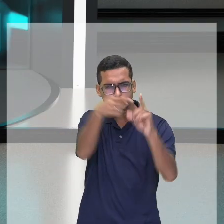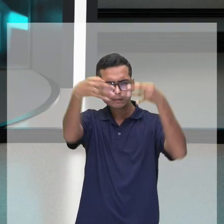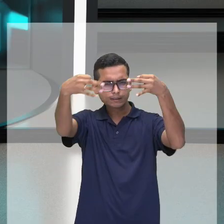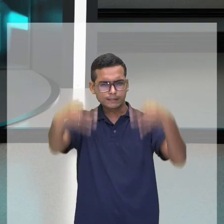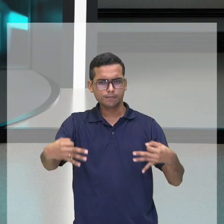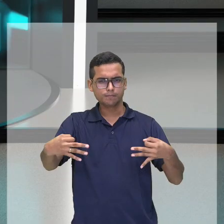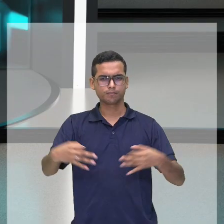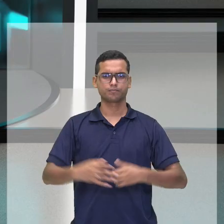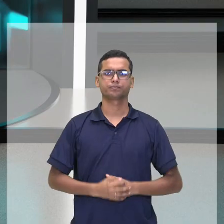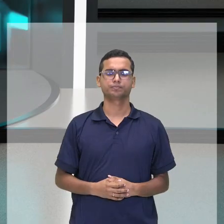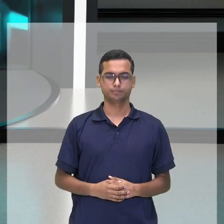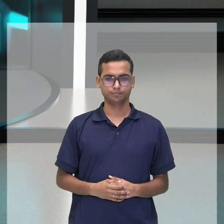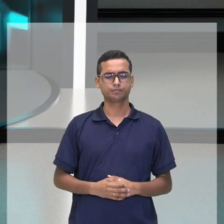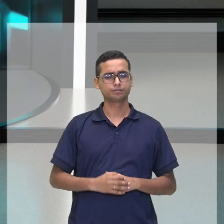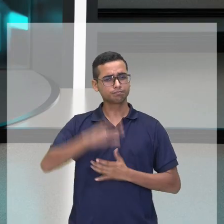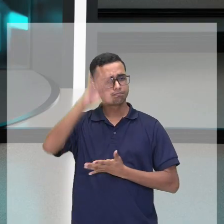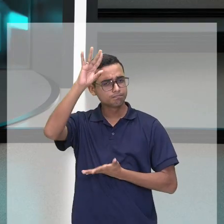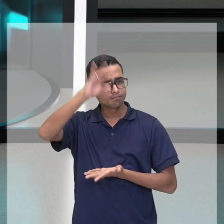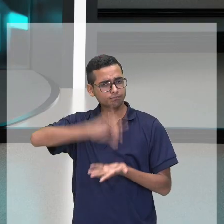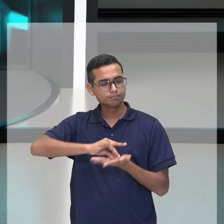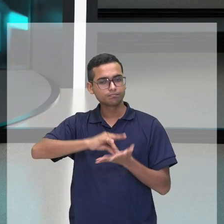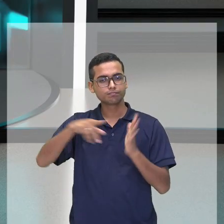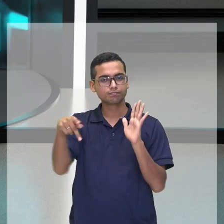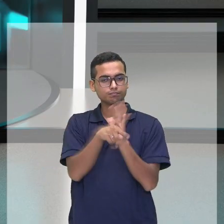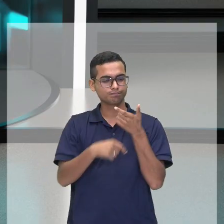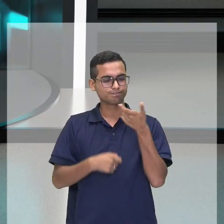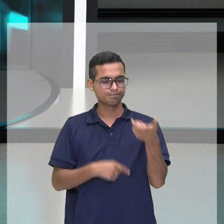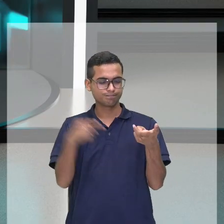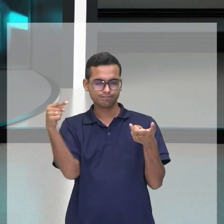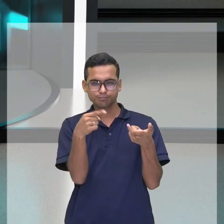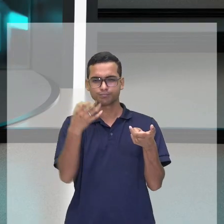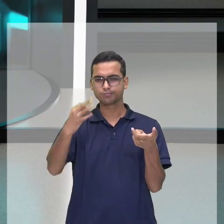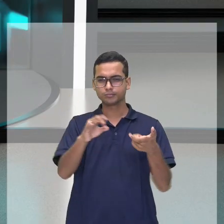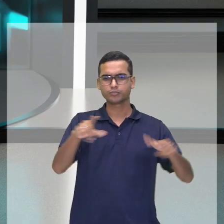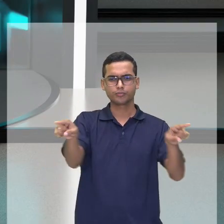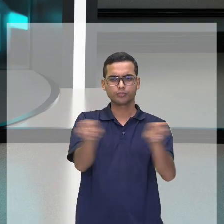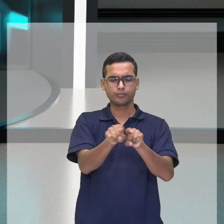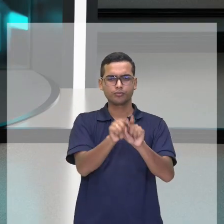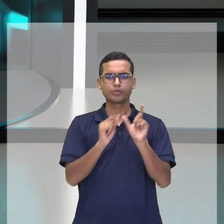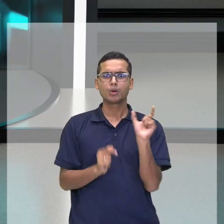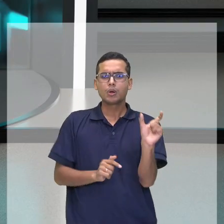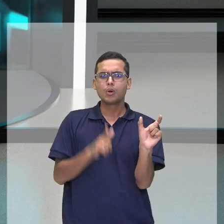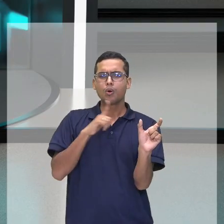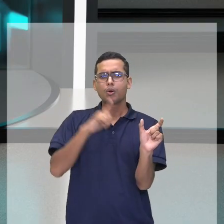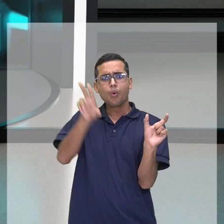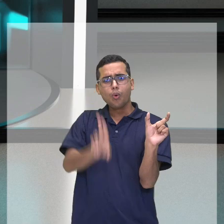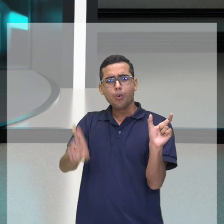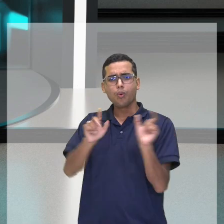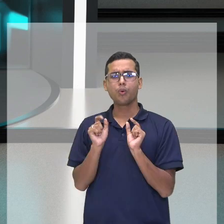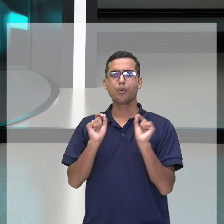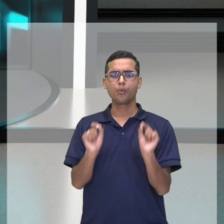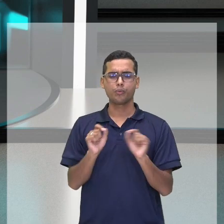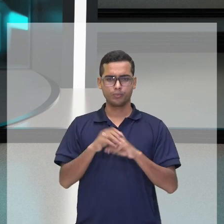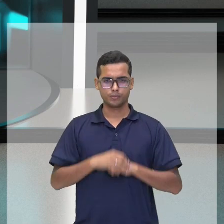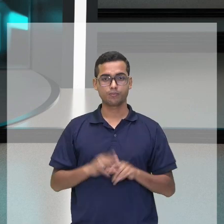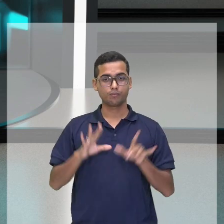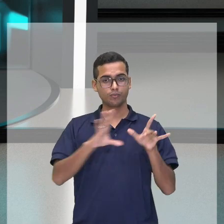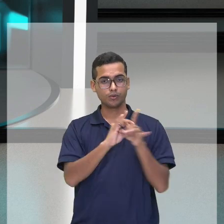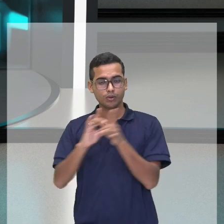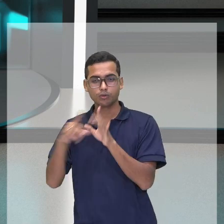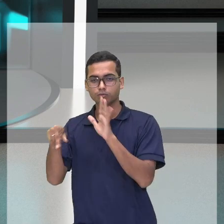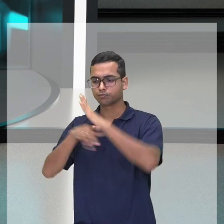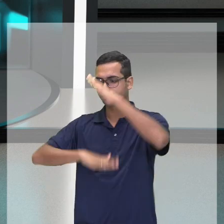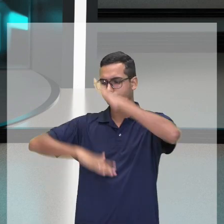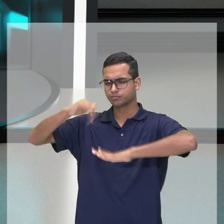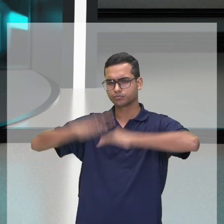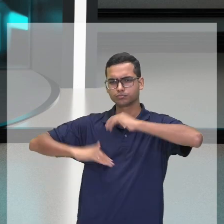certeira. Então isso é precisão. E a precisão, ela é muito utilizada em muitas